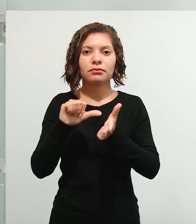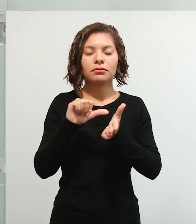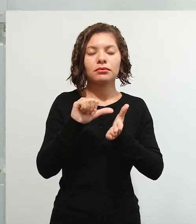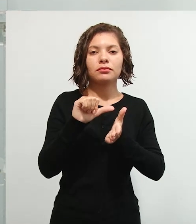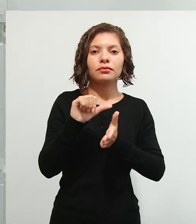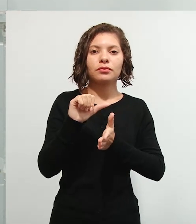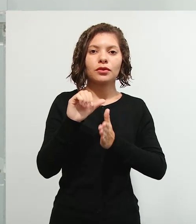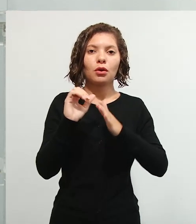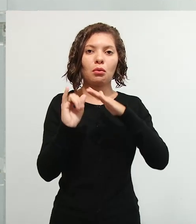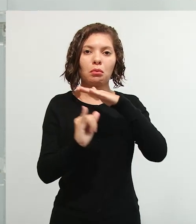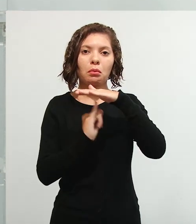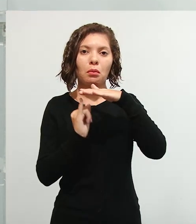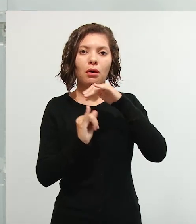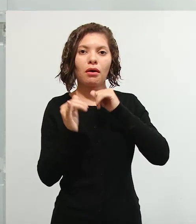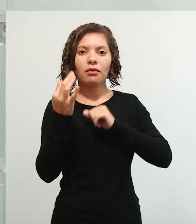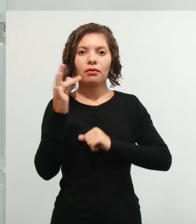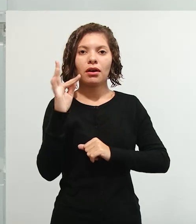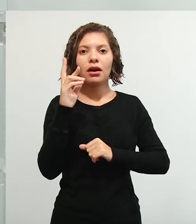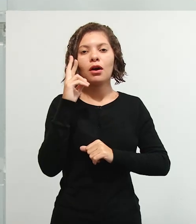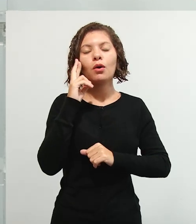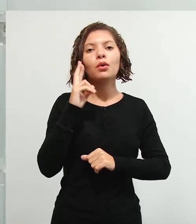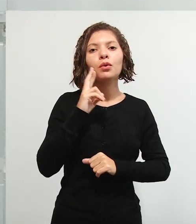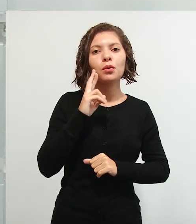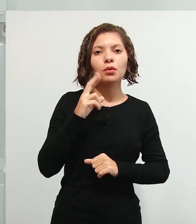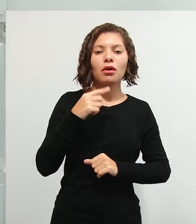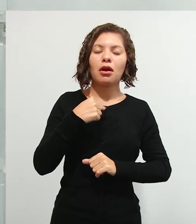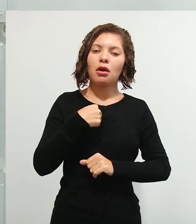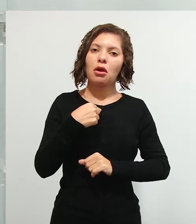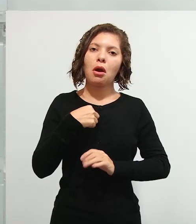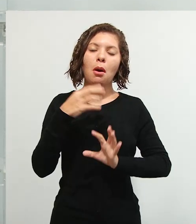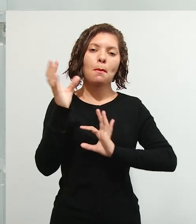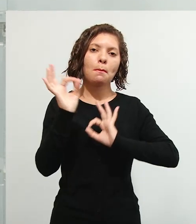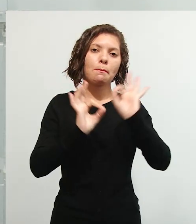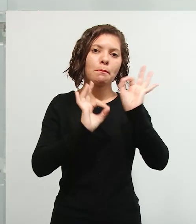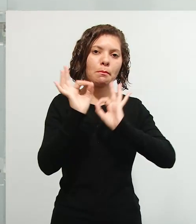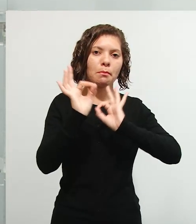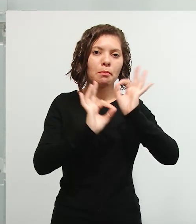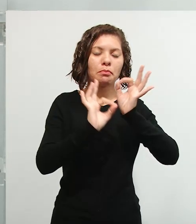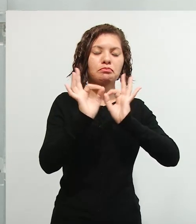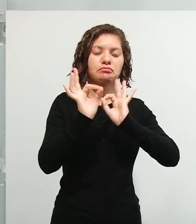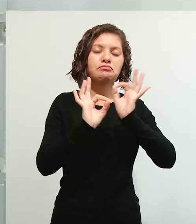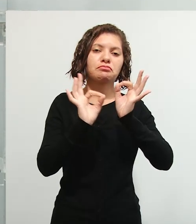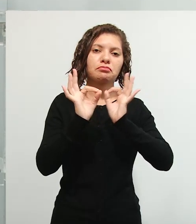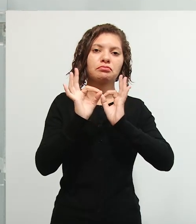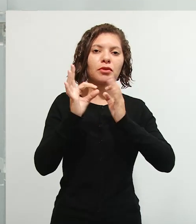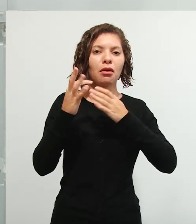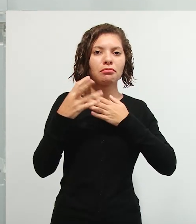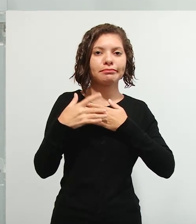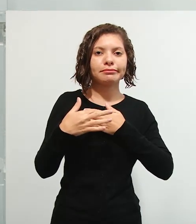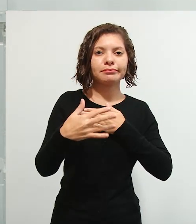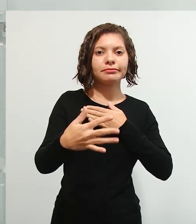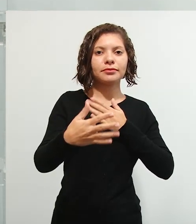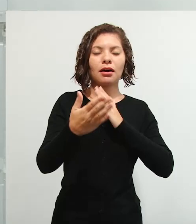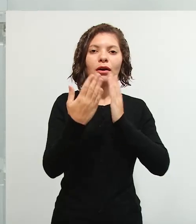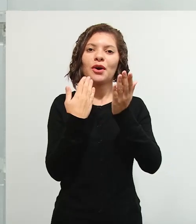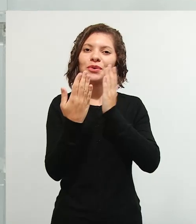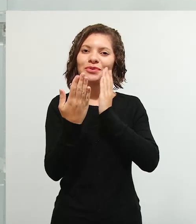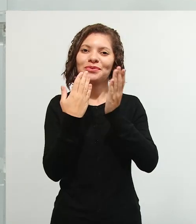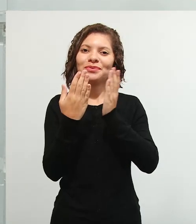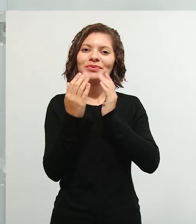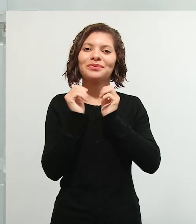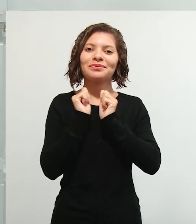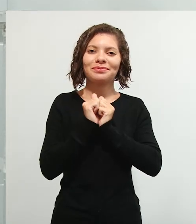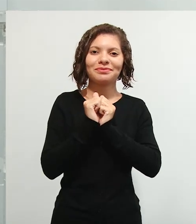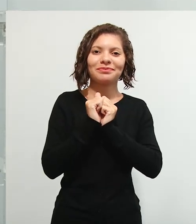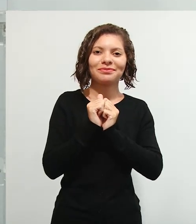Instituto Federal de Rondônia. É assim que eu pretendo conduzir esse bate-papo com